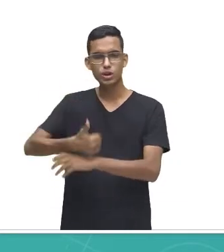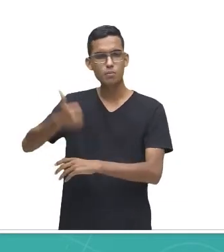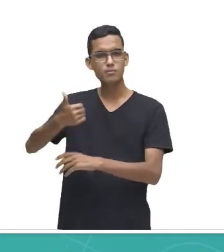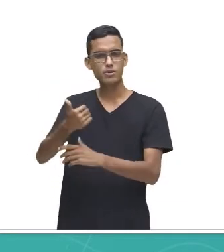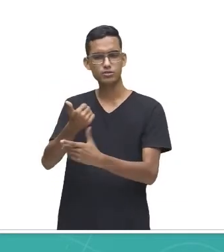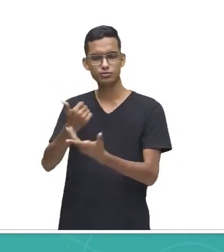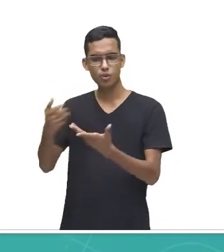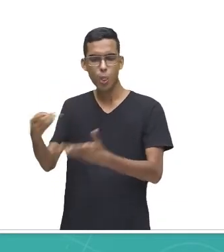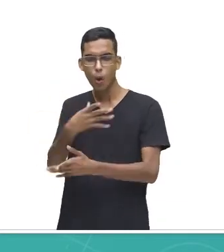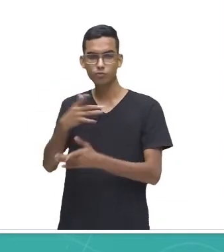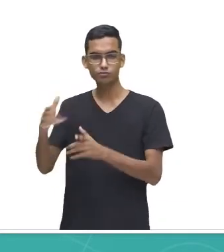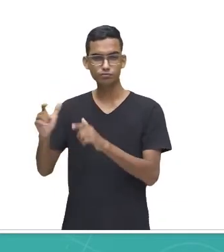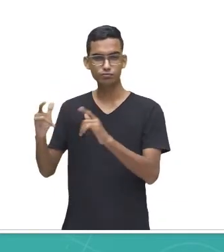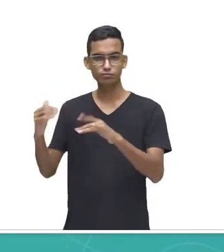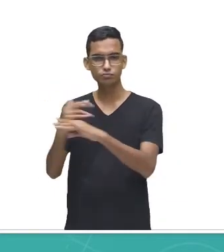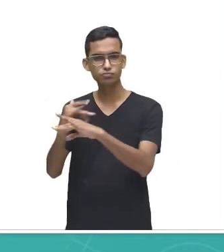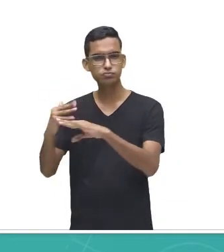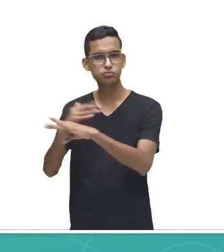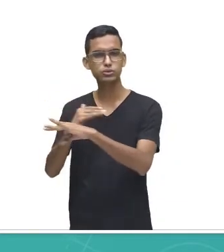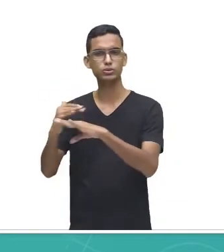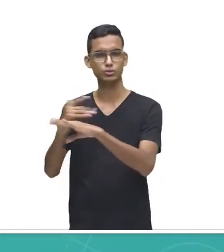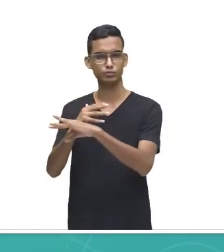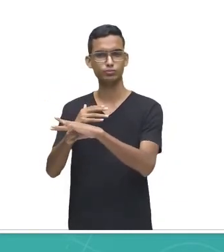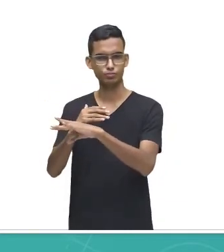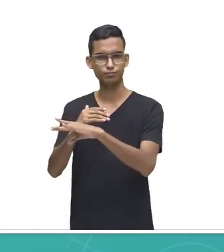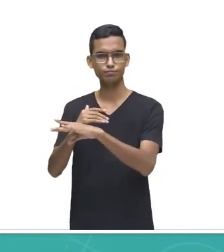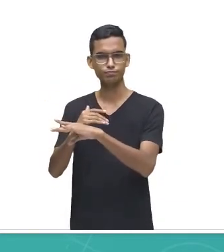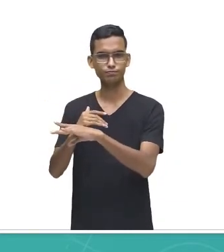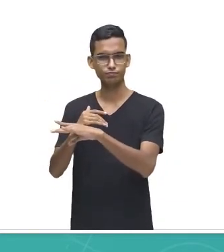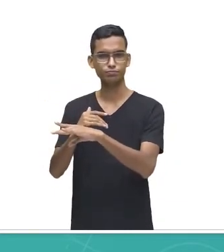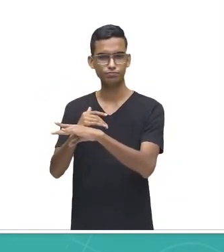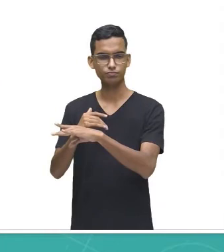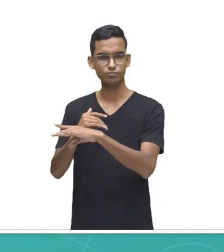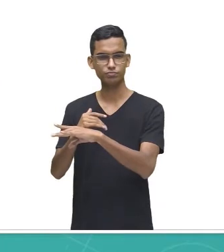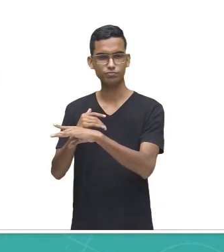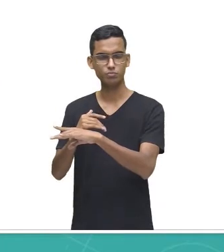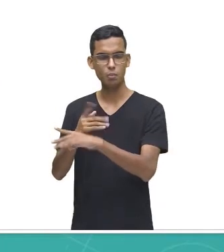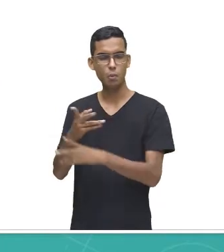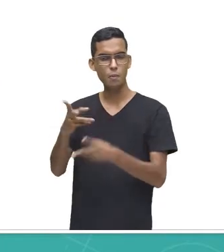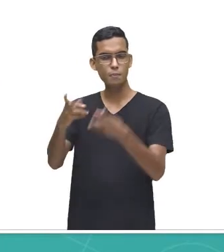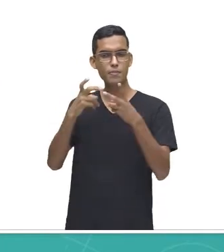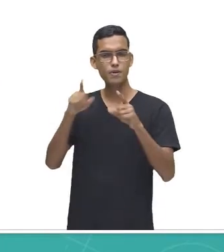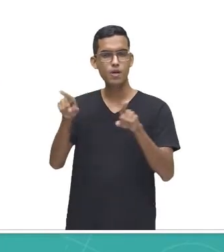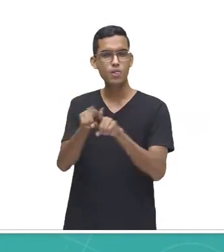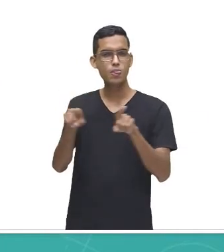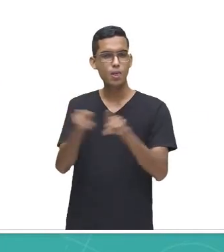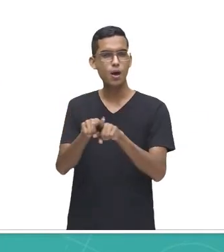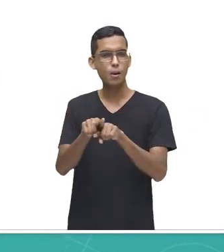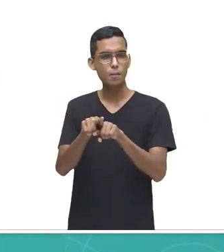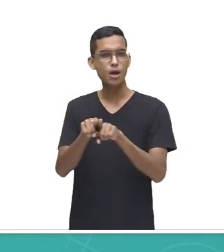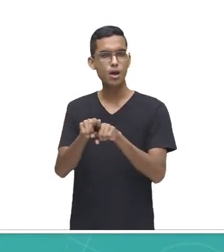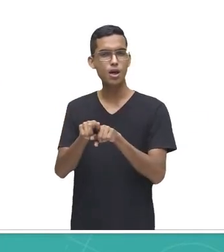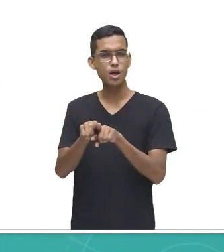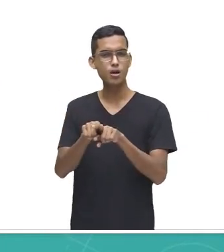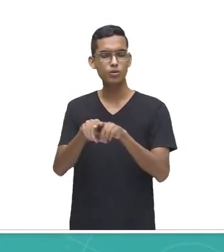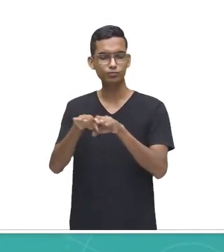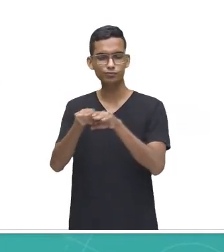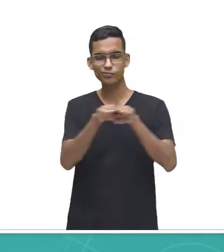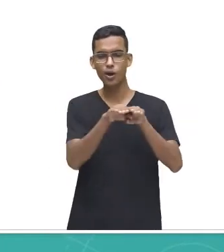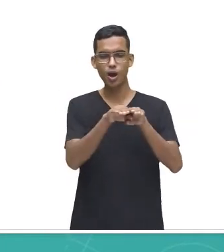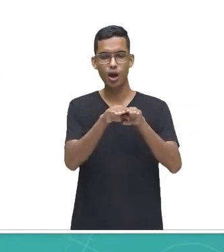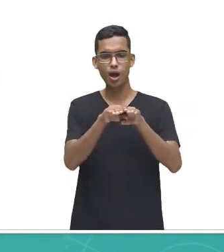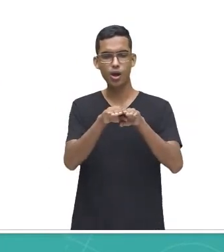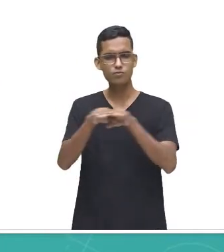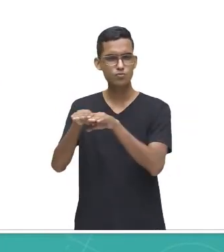aqui nós vamos ver também uma outra quebra de paradigma, que é o surgimento da filosofia, que é o surgimento de